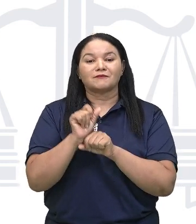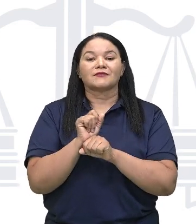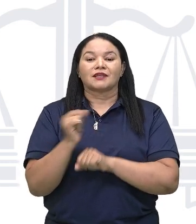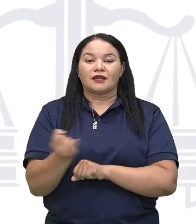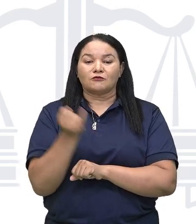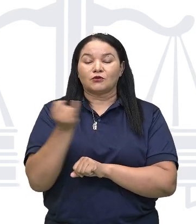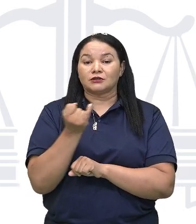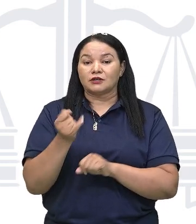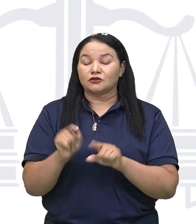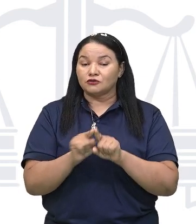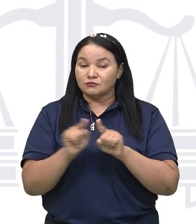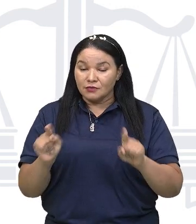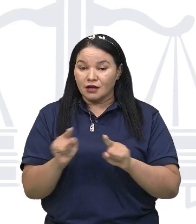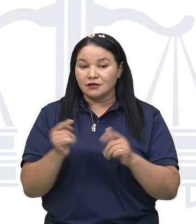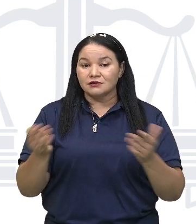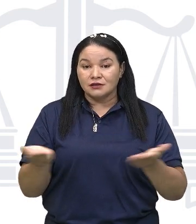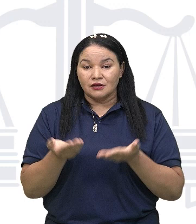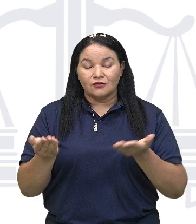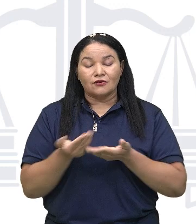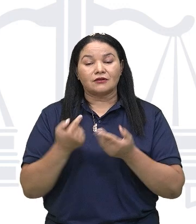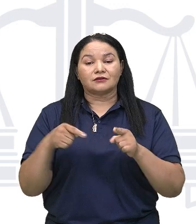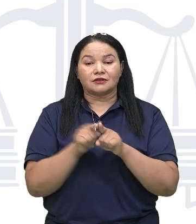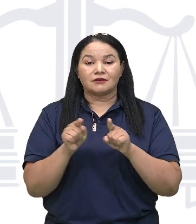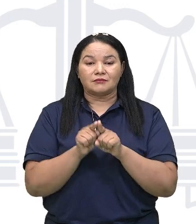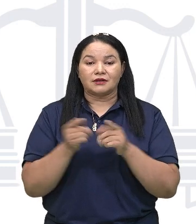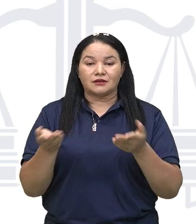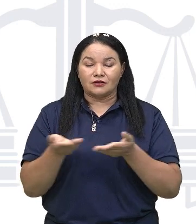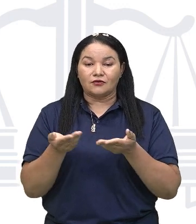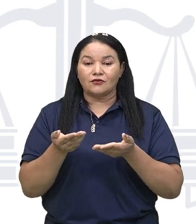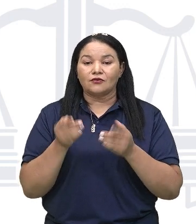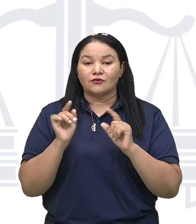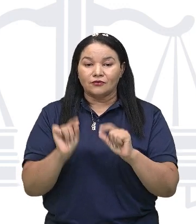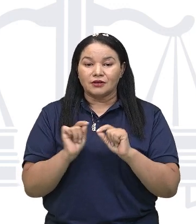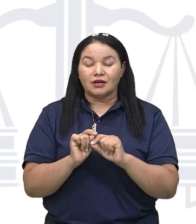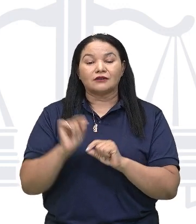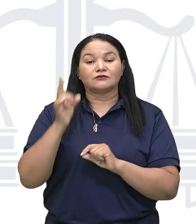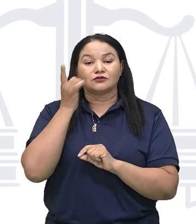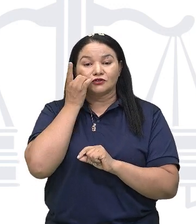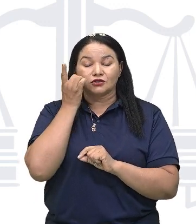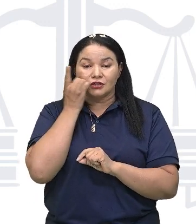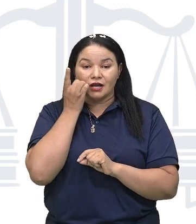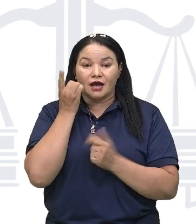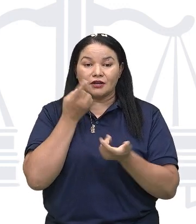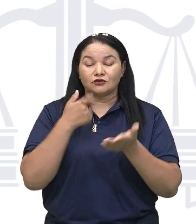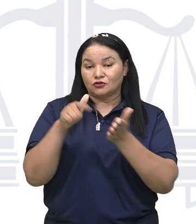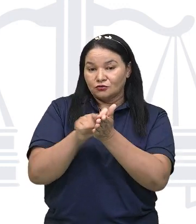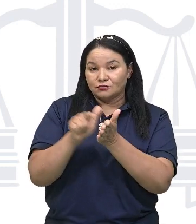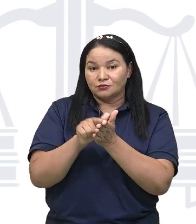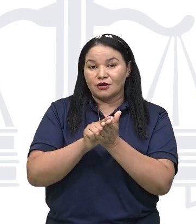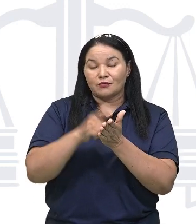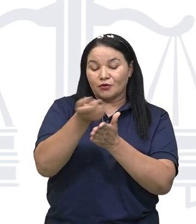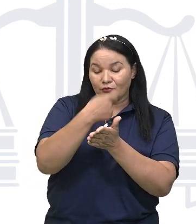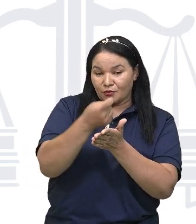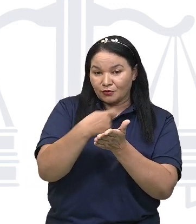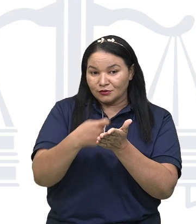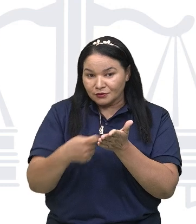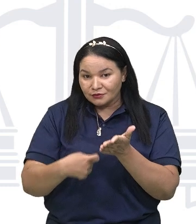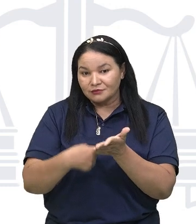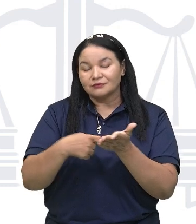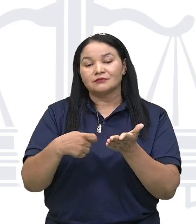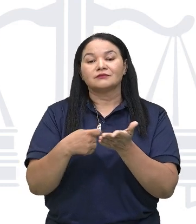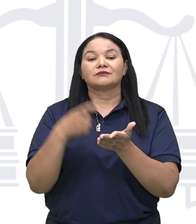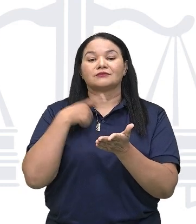mas por enquanto esse lançamento ele será na modalidade aí de diário físico, né, professora Socorro? Isso mesmo,